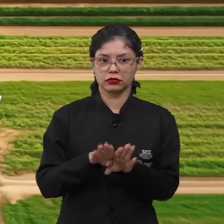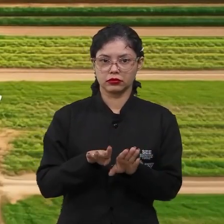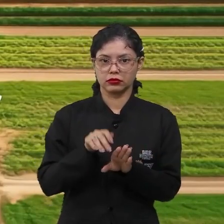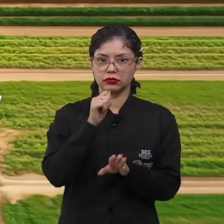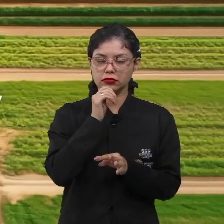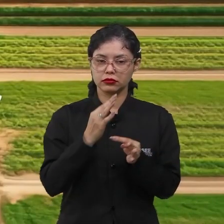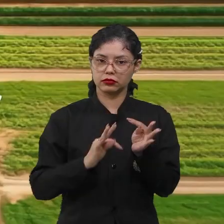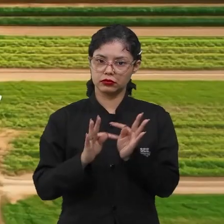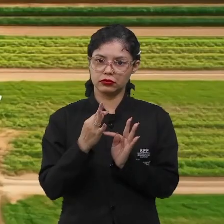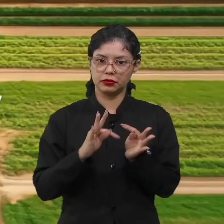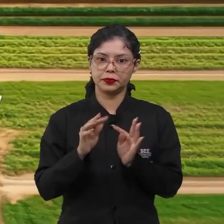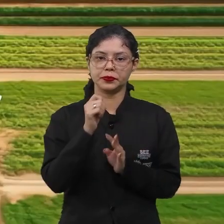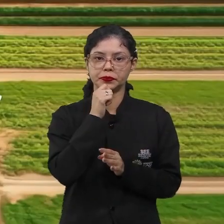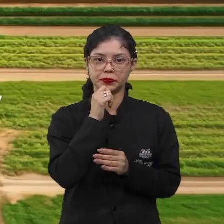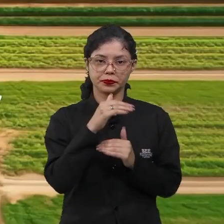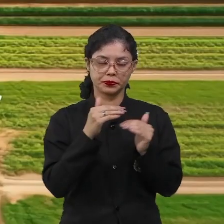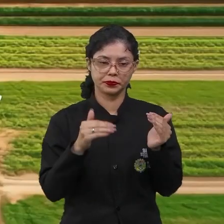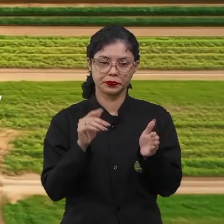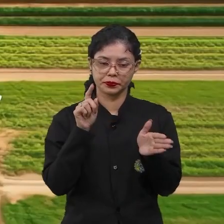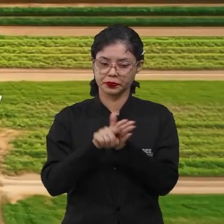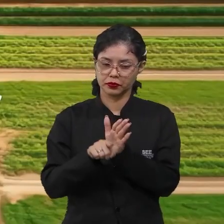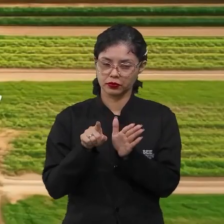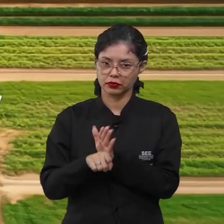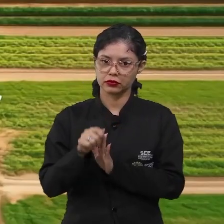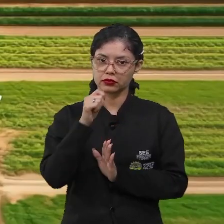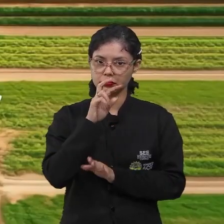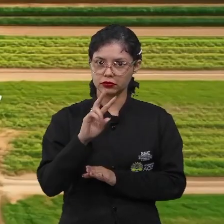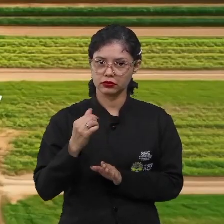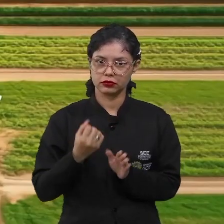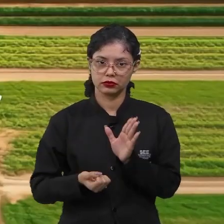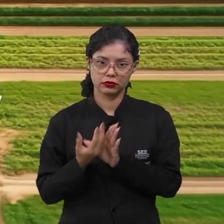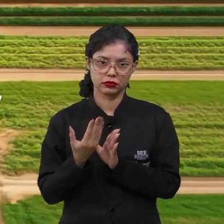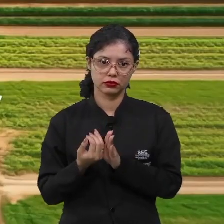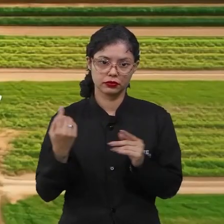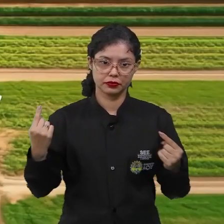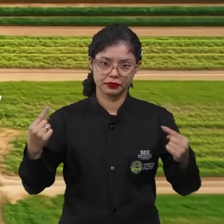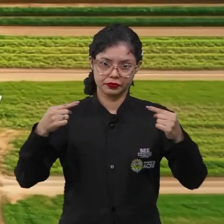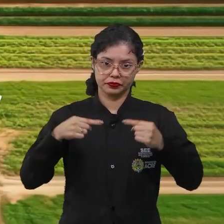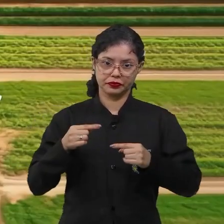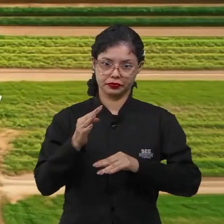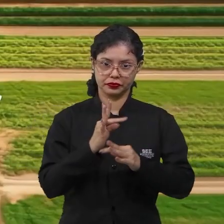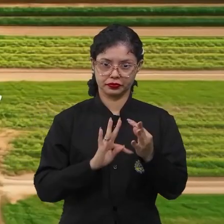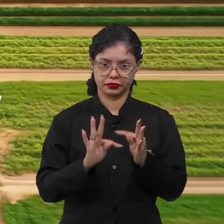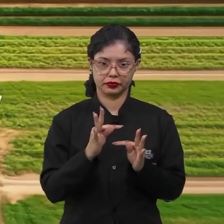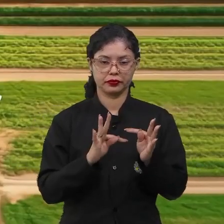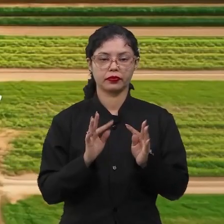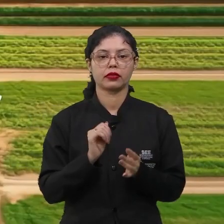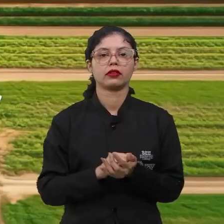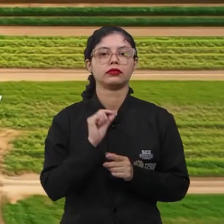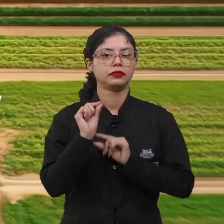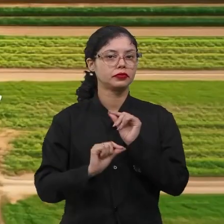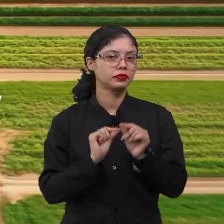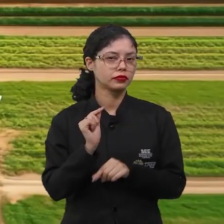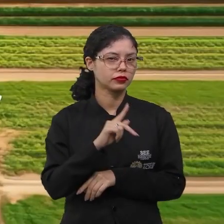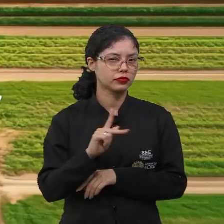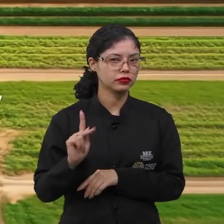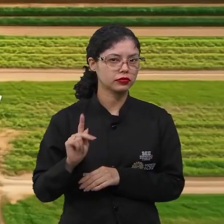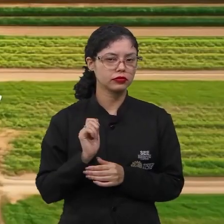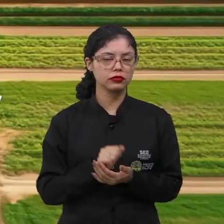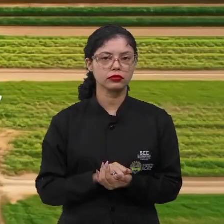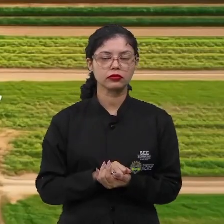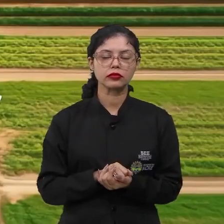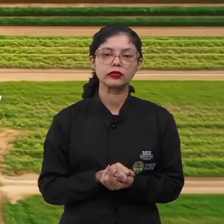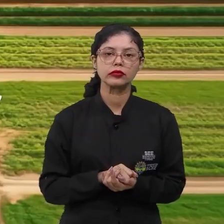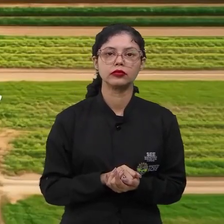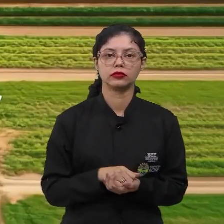essa tecnologia, toda essa questão, vai gerar uma competição tecnológica. Mas o que é isso, professora? Como